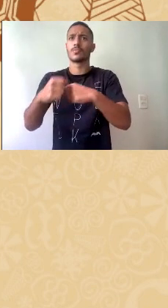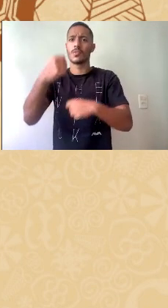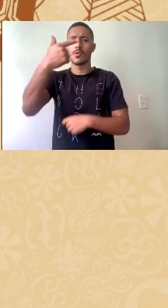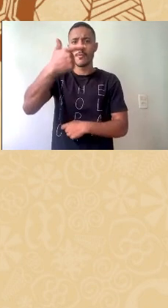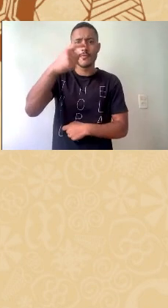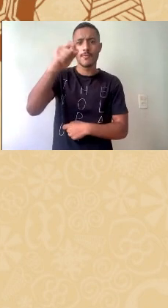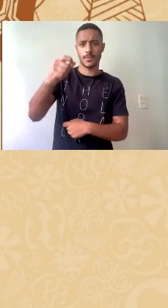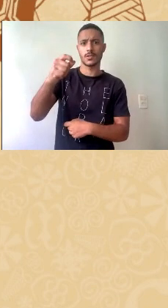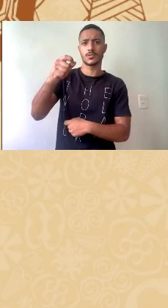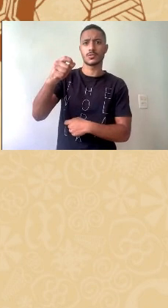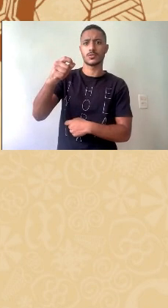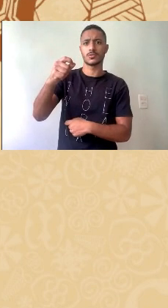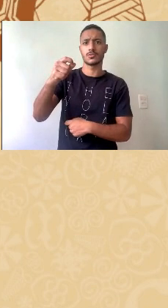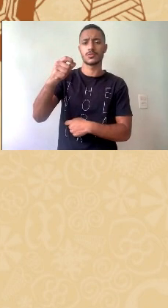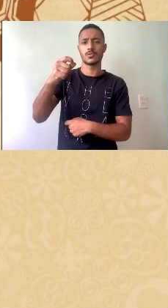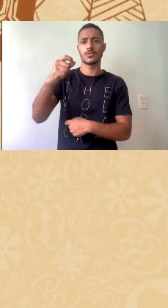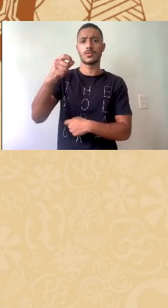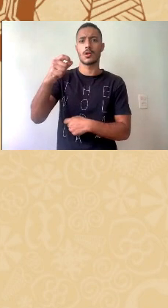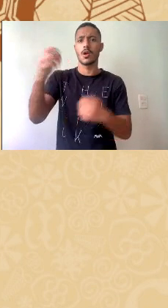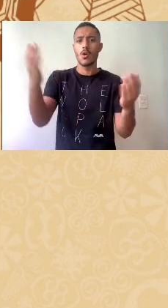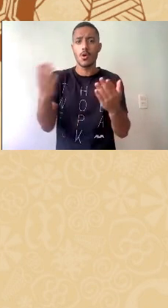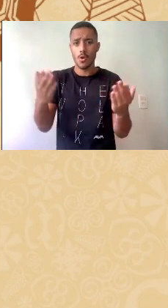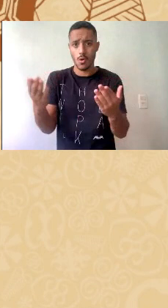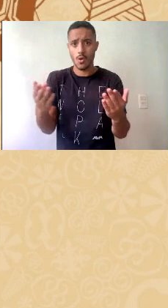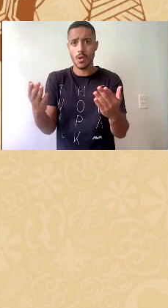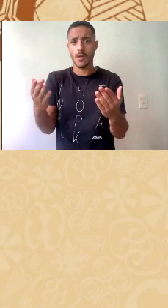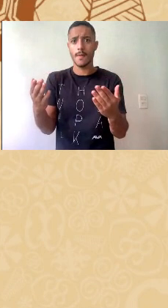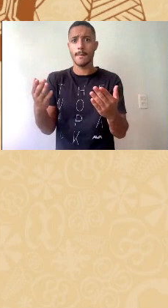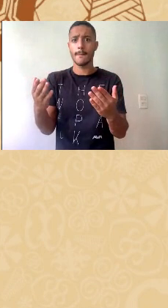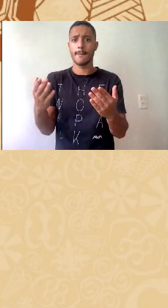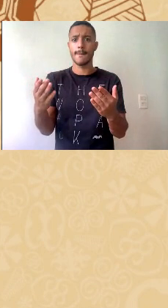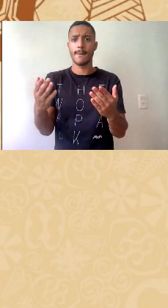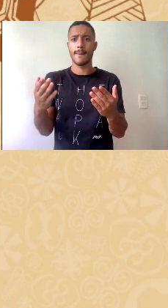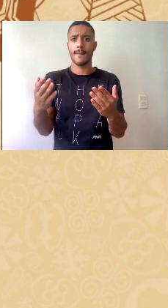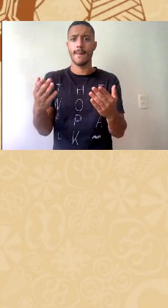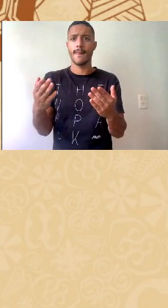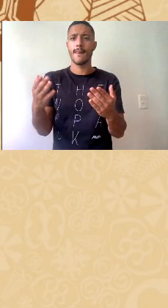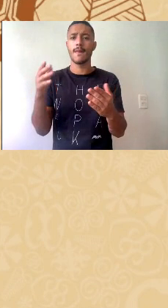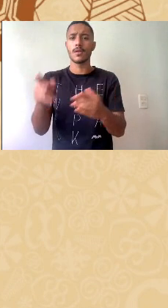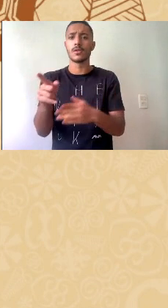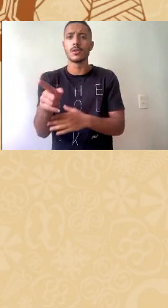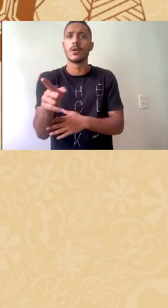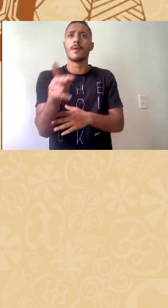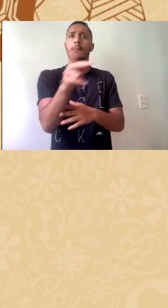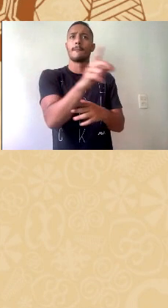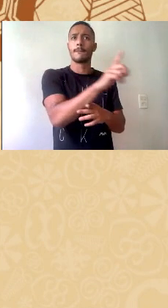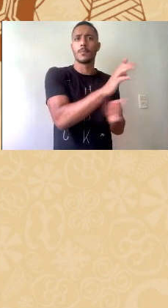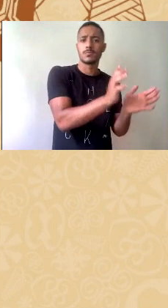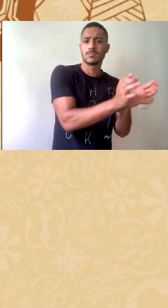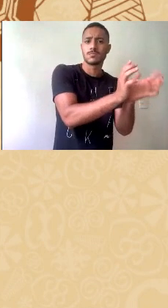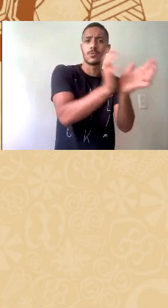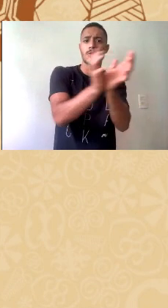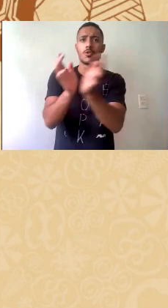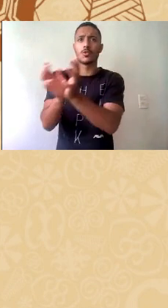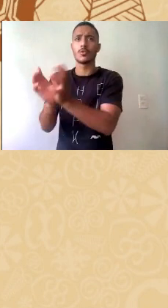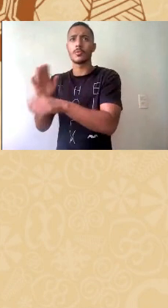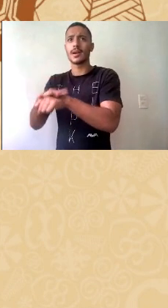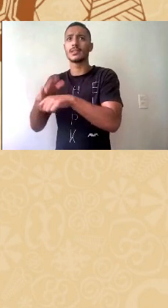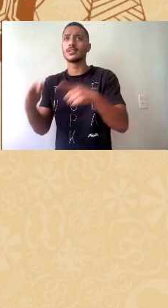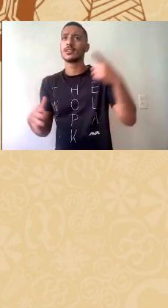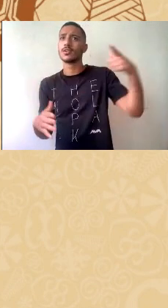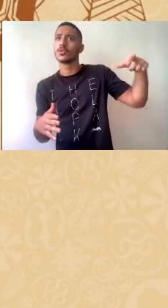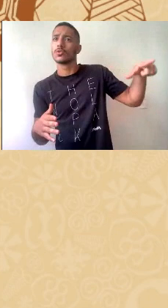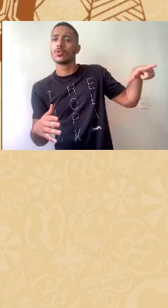nesse momento, mesmo na linha de grupos mais de esquerda, não vão acolher imediatamente essas perspectivas, justamente